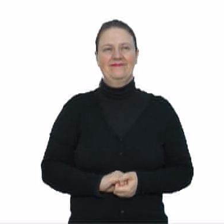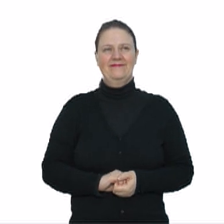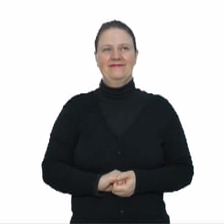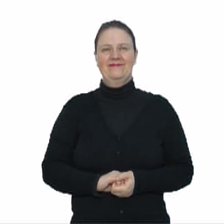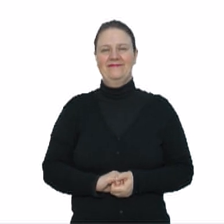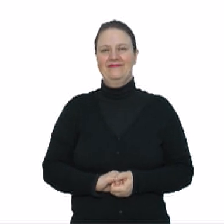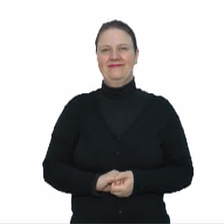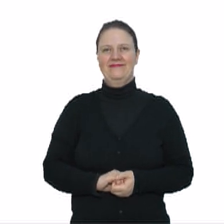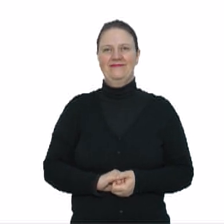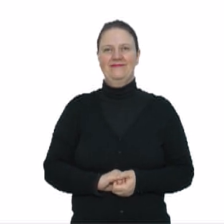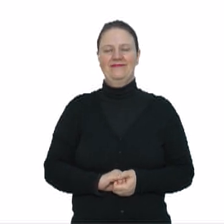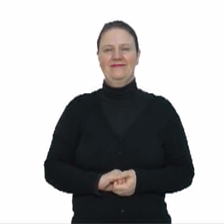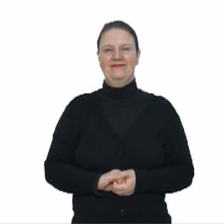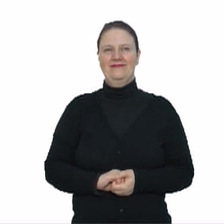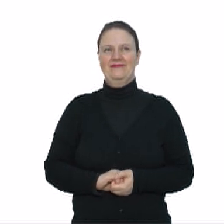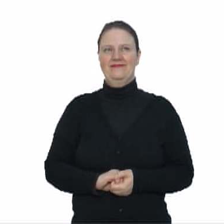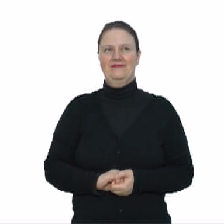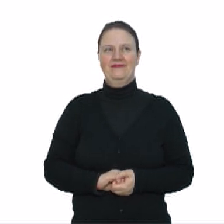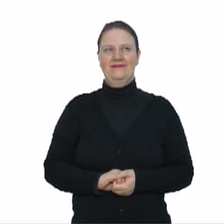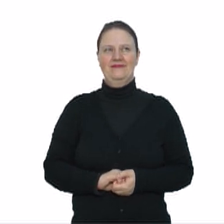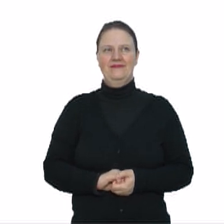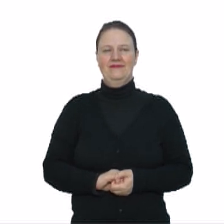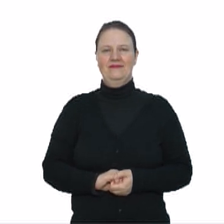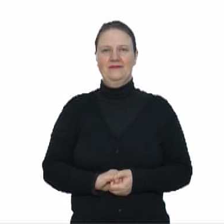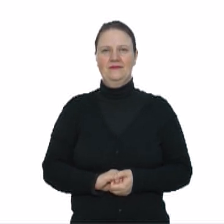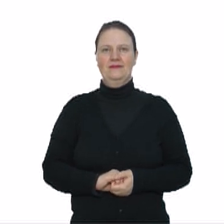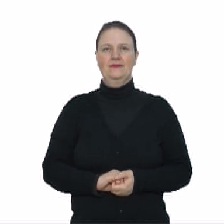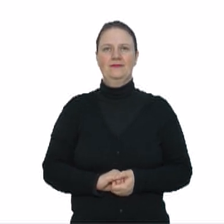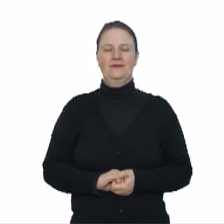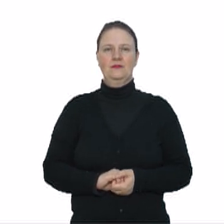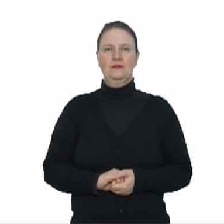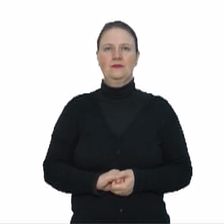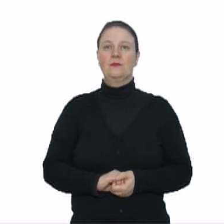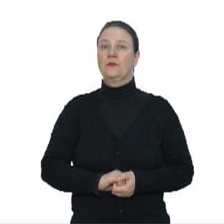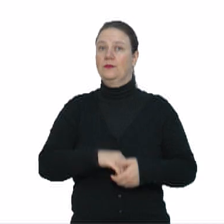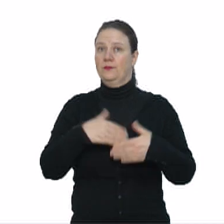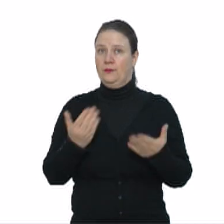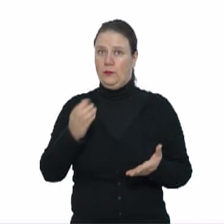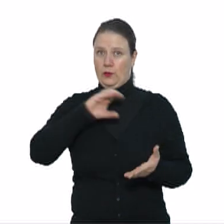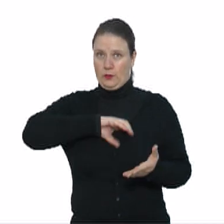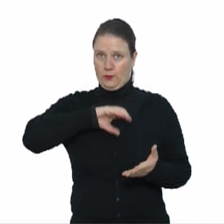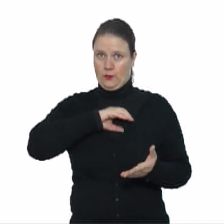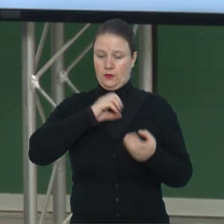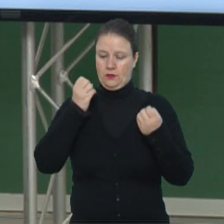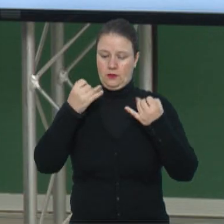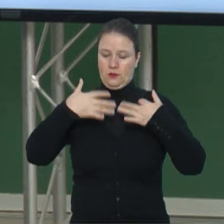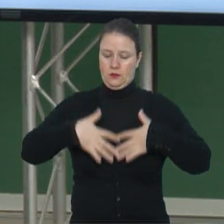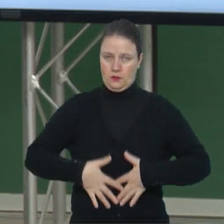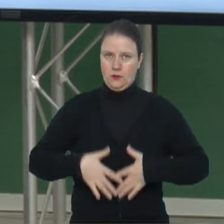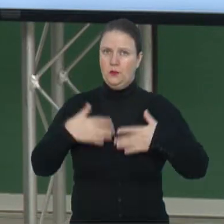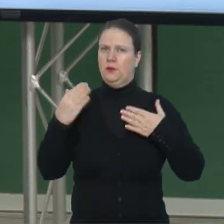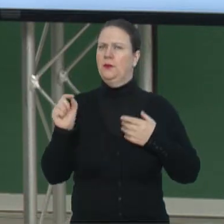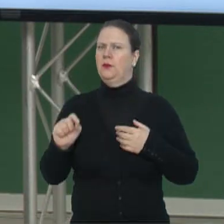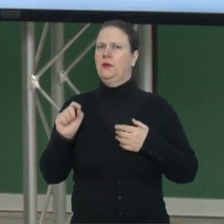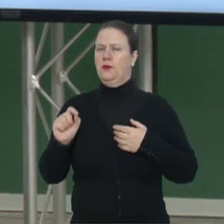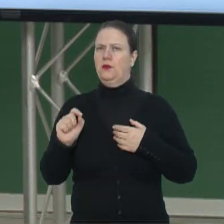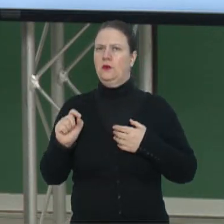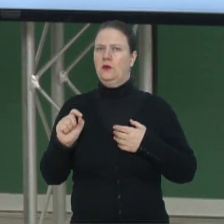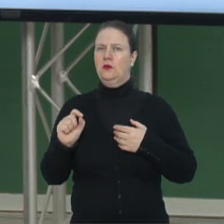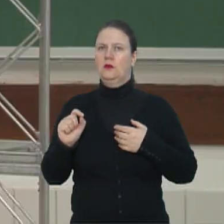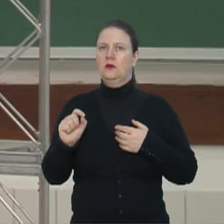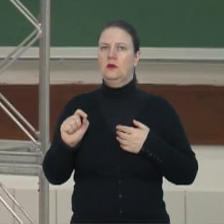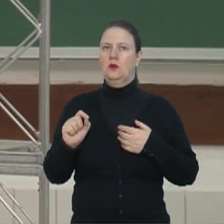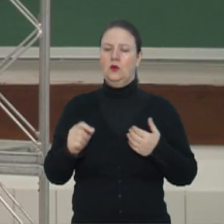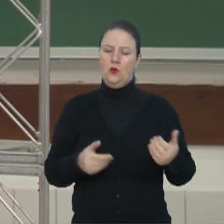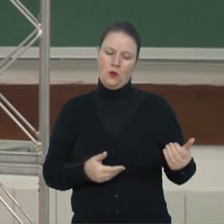equivalent of 102 packs of cigarettes. Então ele está dizendo assim, ó, quando